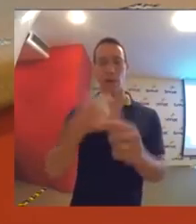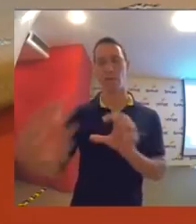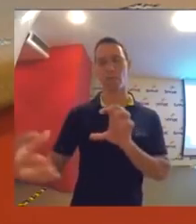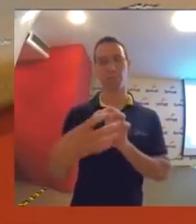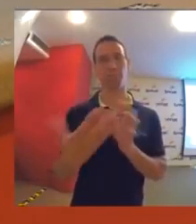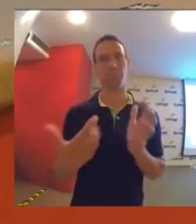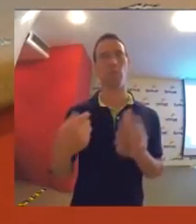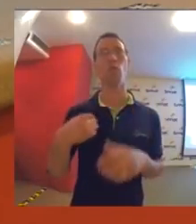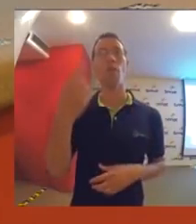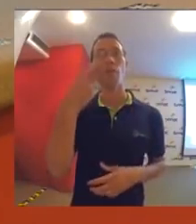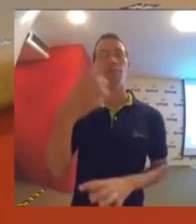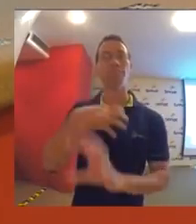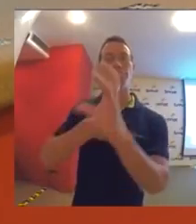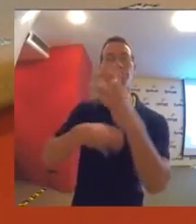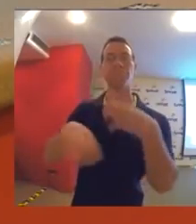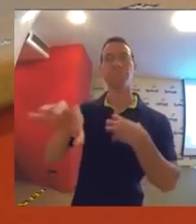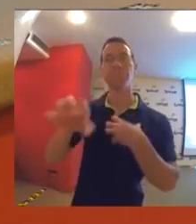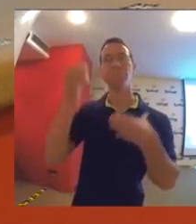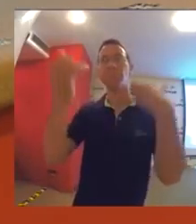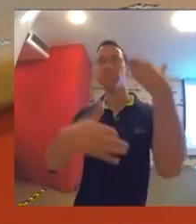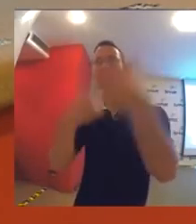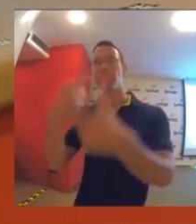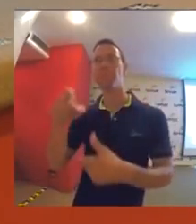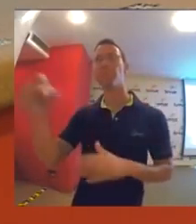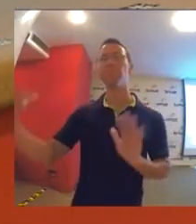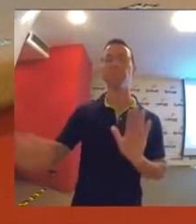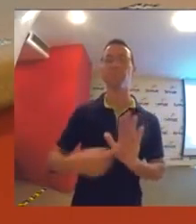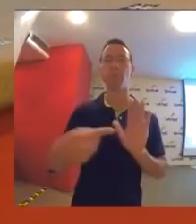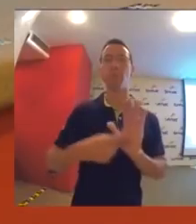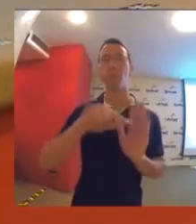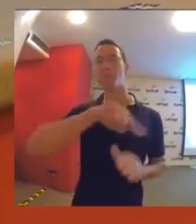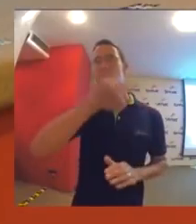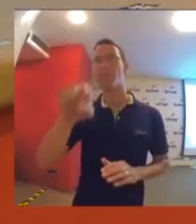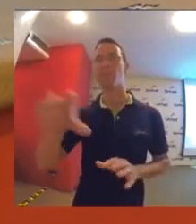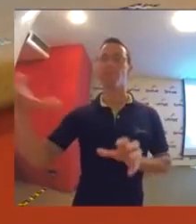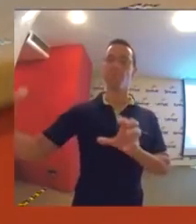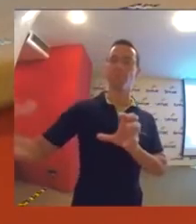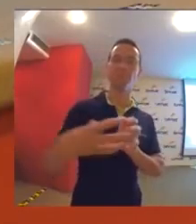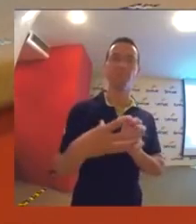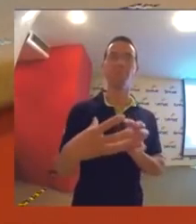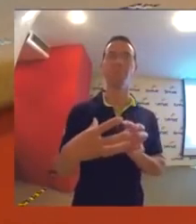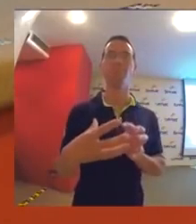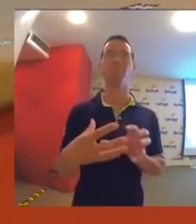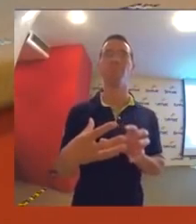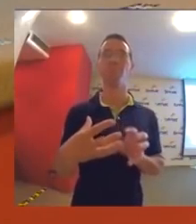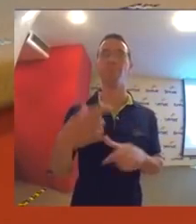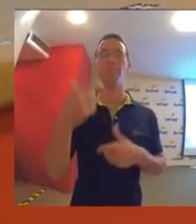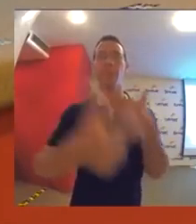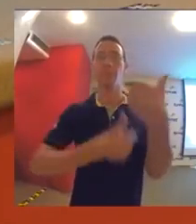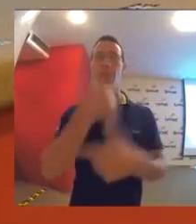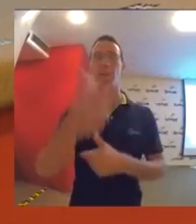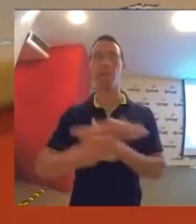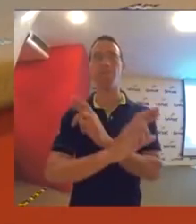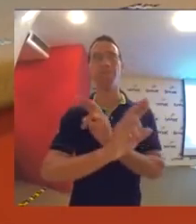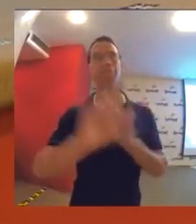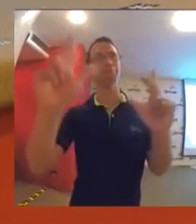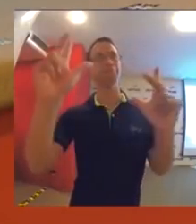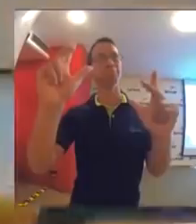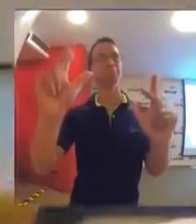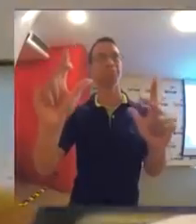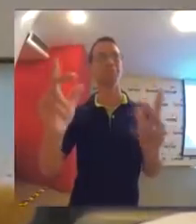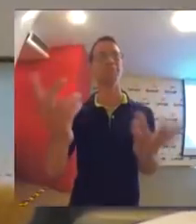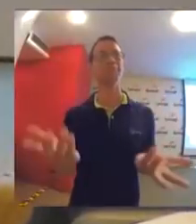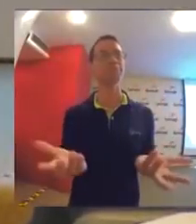que eu sensibilizaria esses professores, como que eu conseguiria trazê-los para esse encantamento?